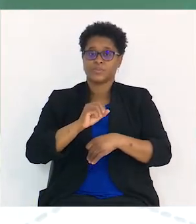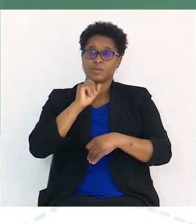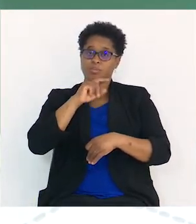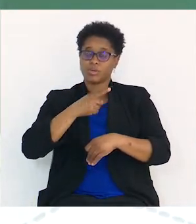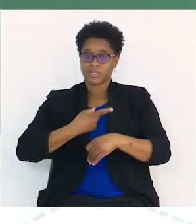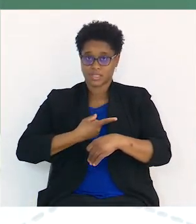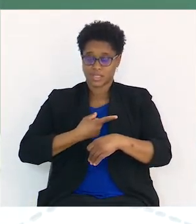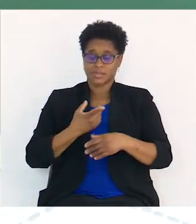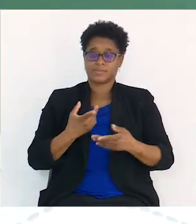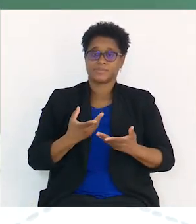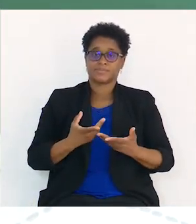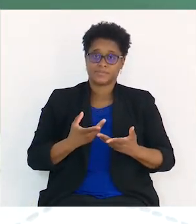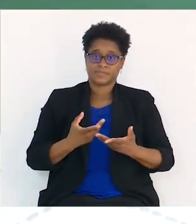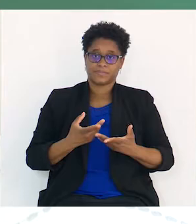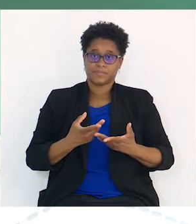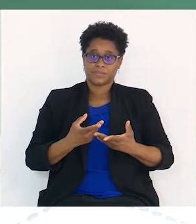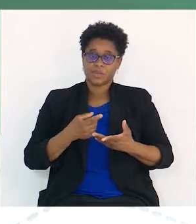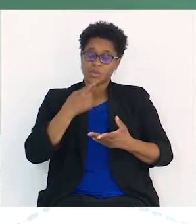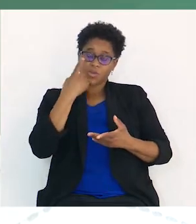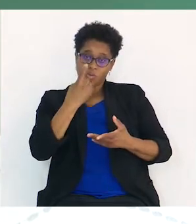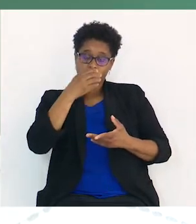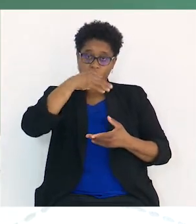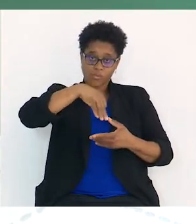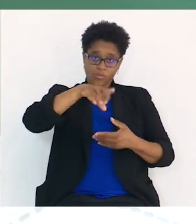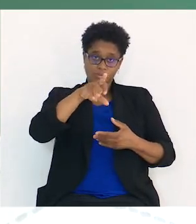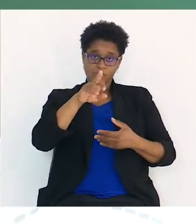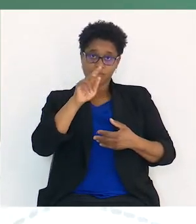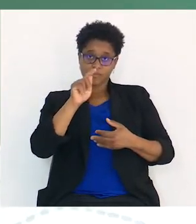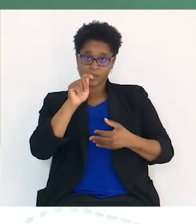podem ser um prefixo